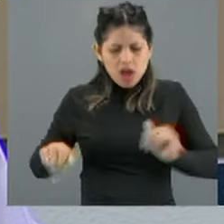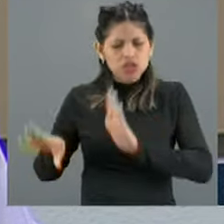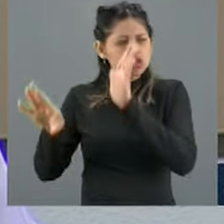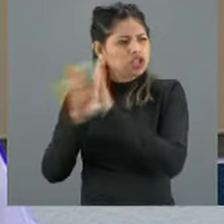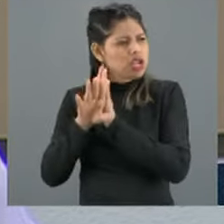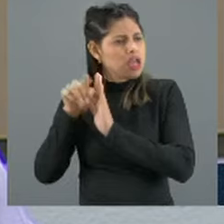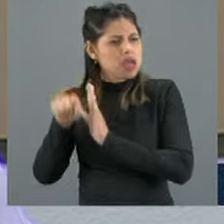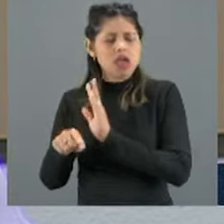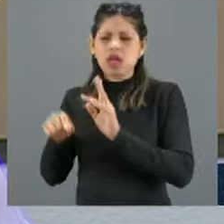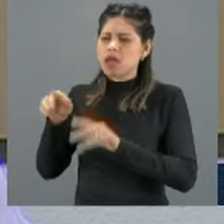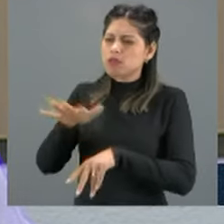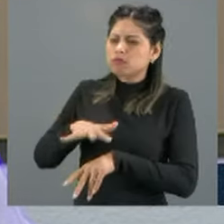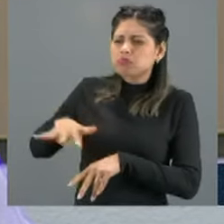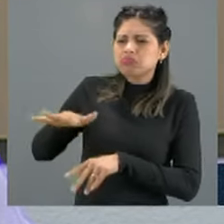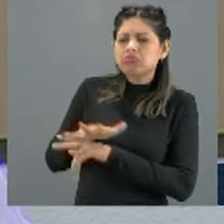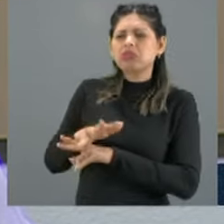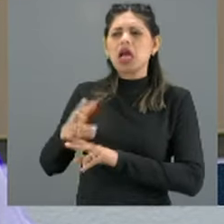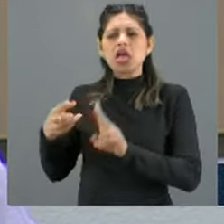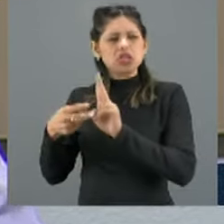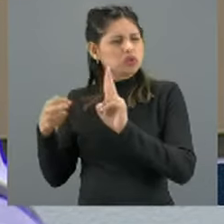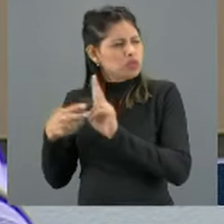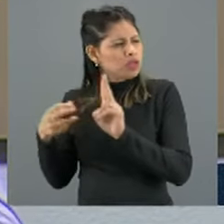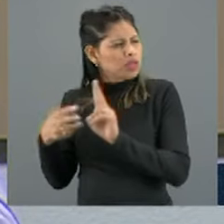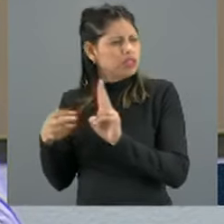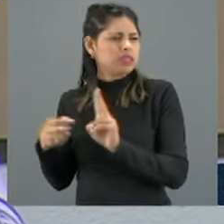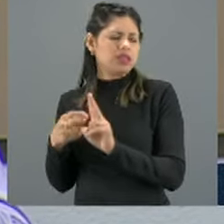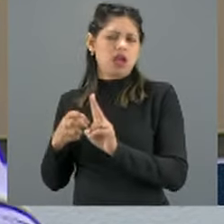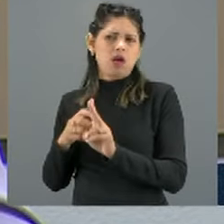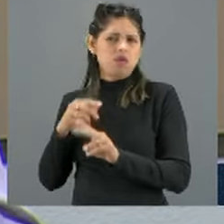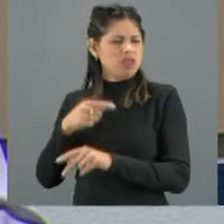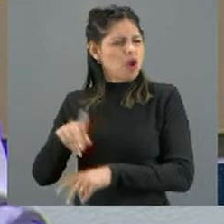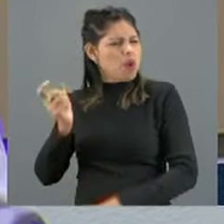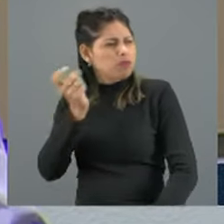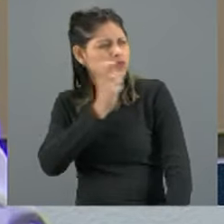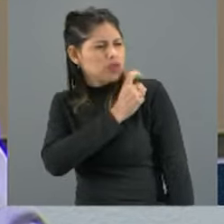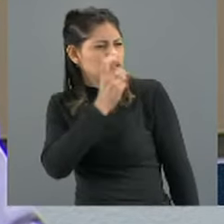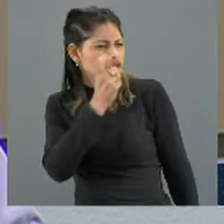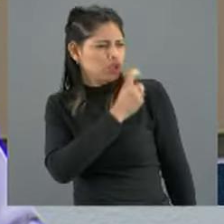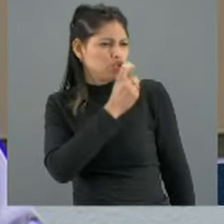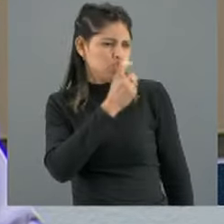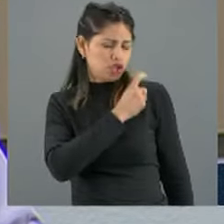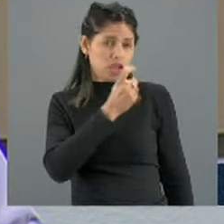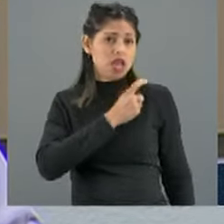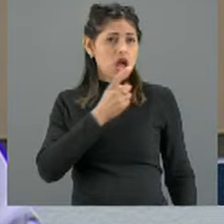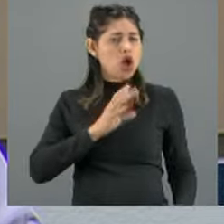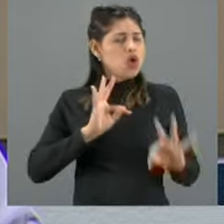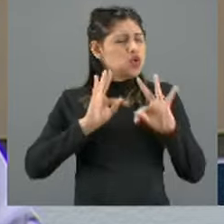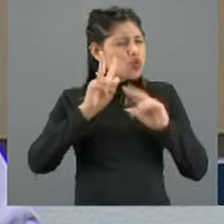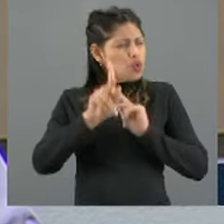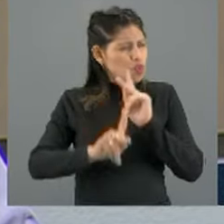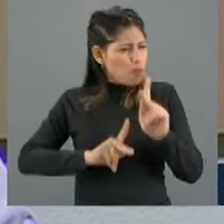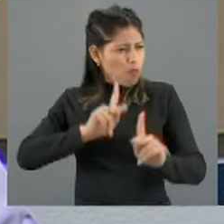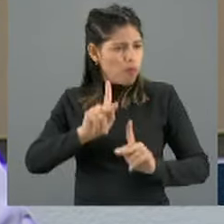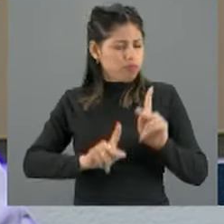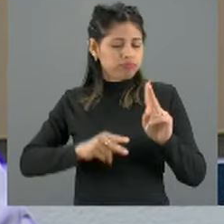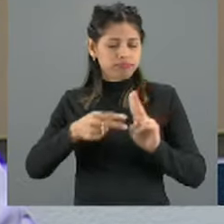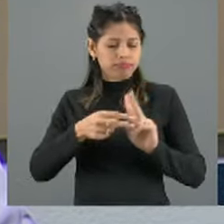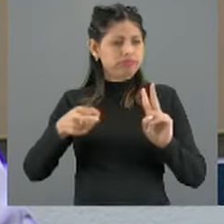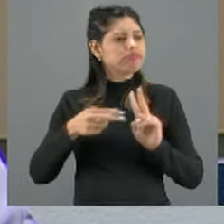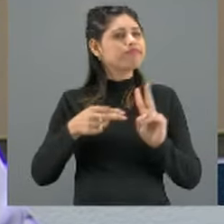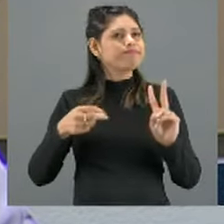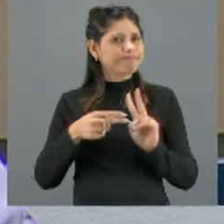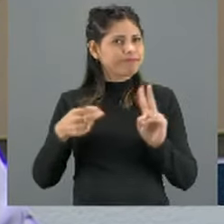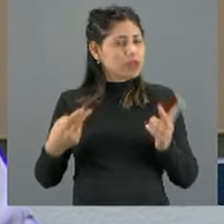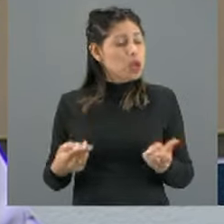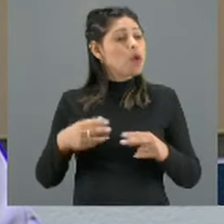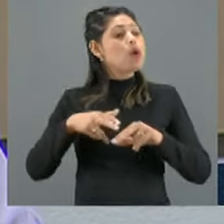é pura mentira e ganha em nome dos povos indígenas. É